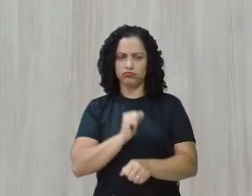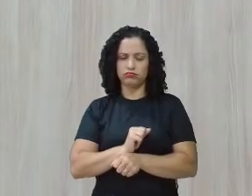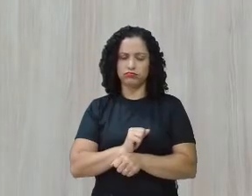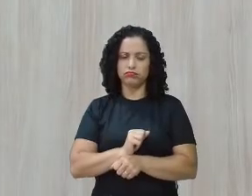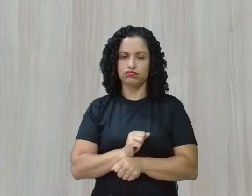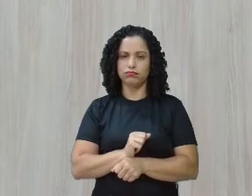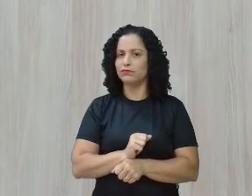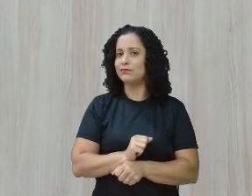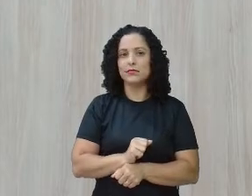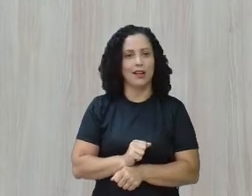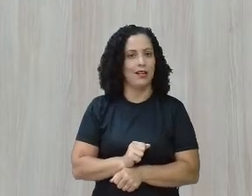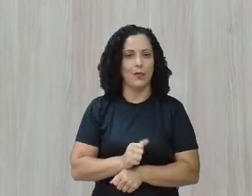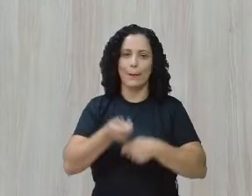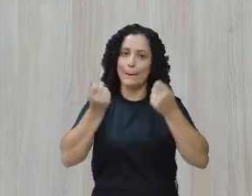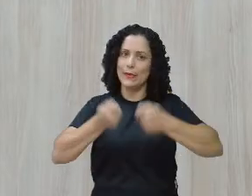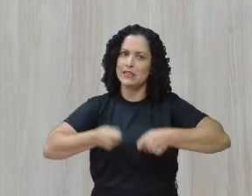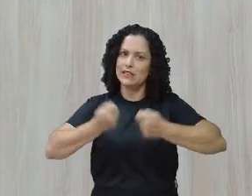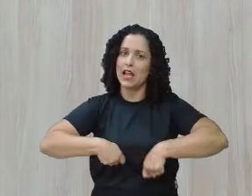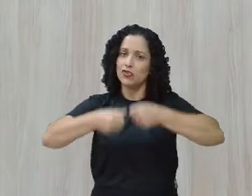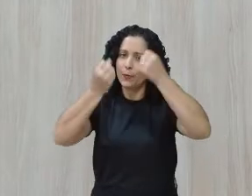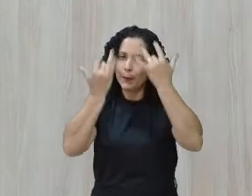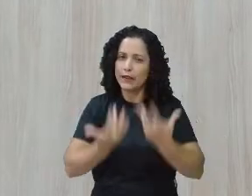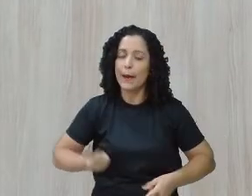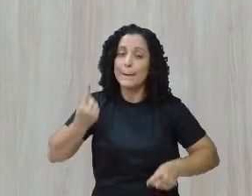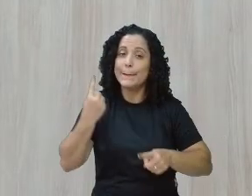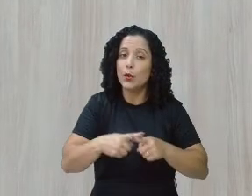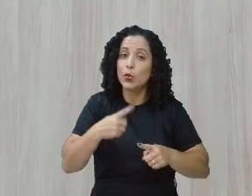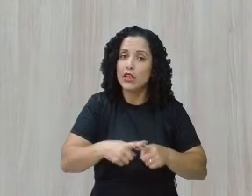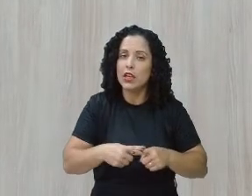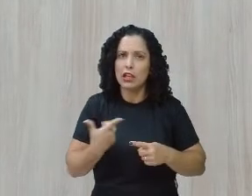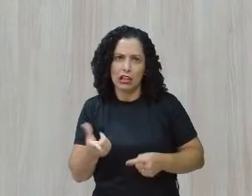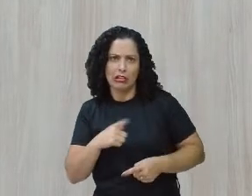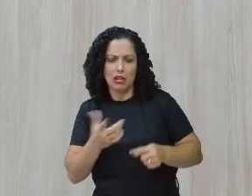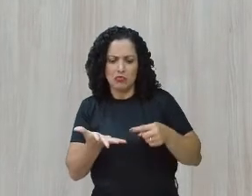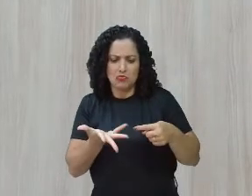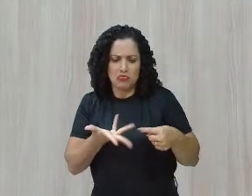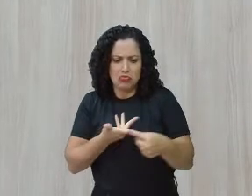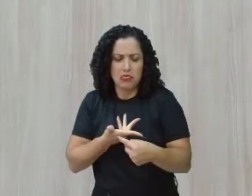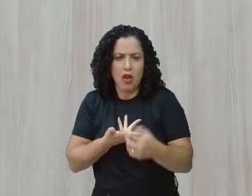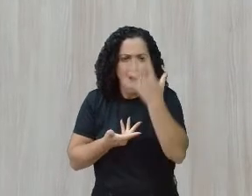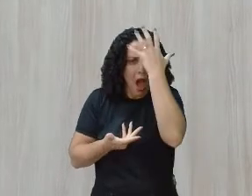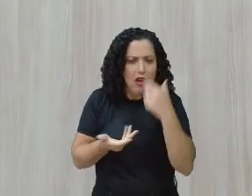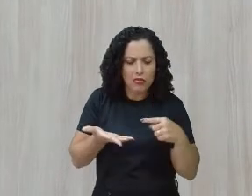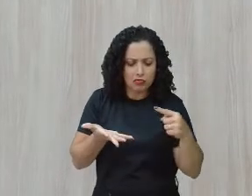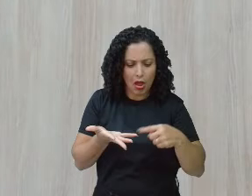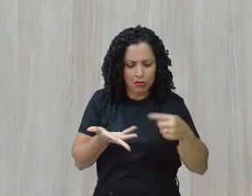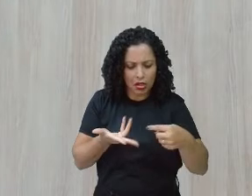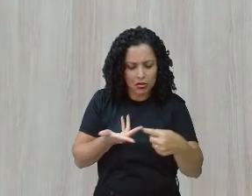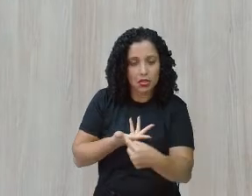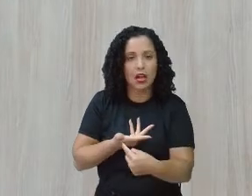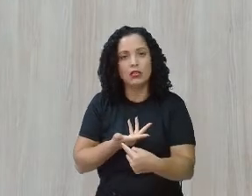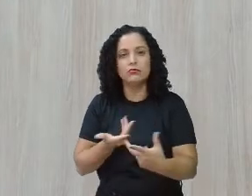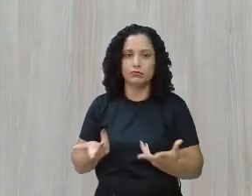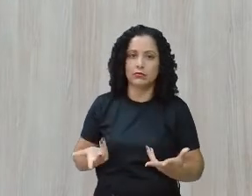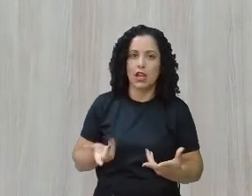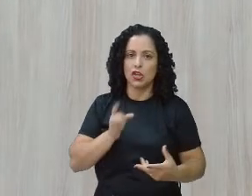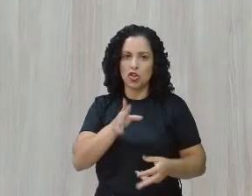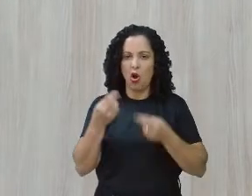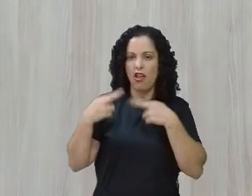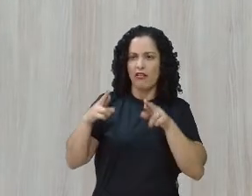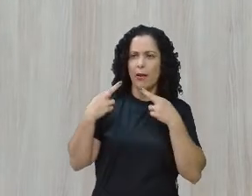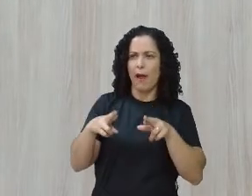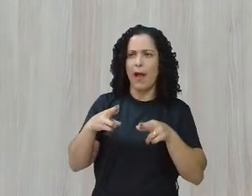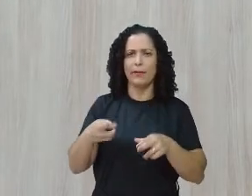que é que você está com raiva, né? Preciso de motivos. Não dá para reclamar só